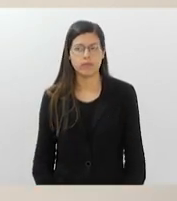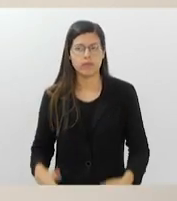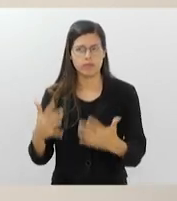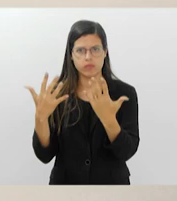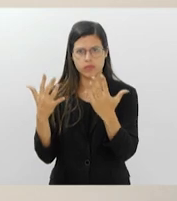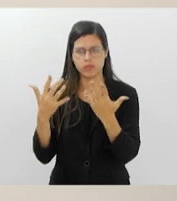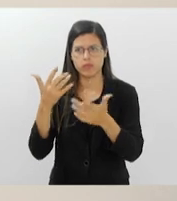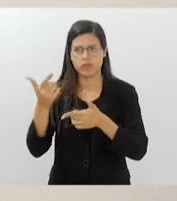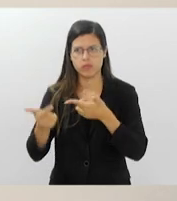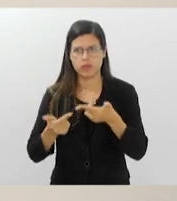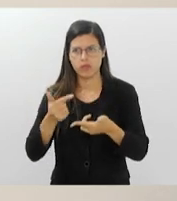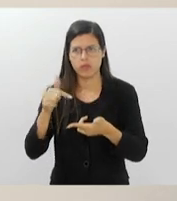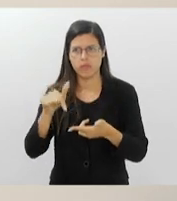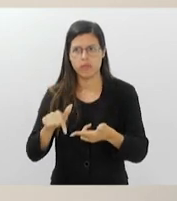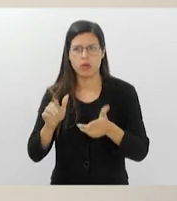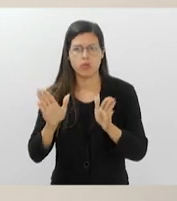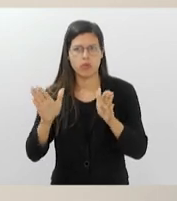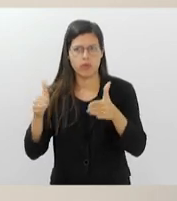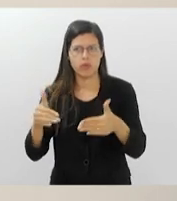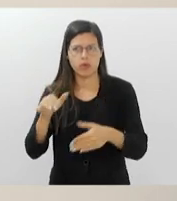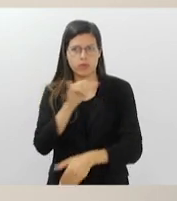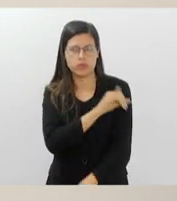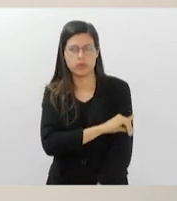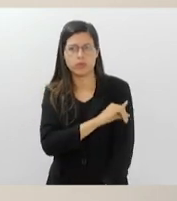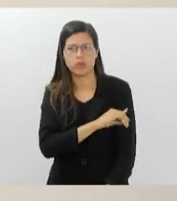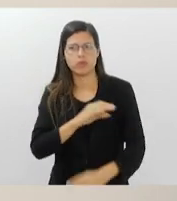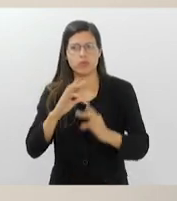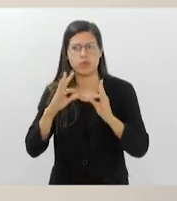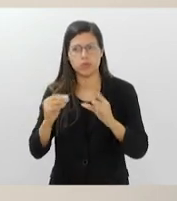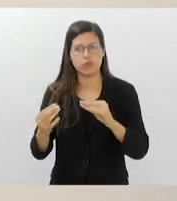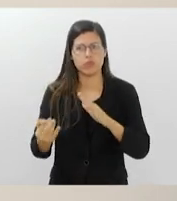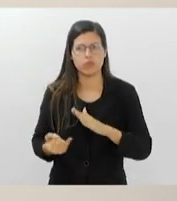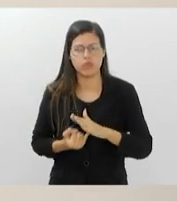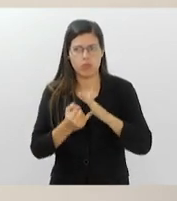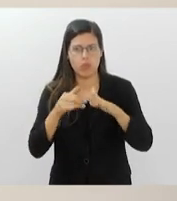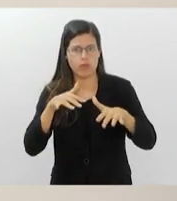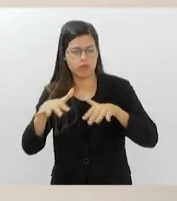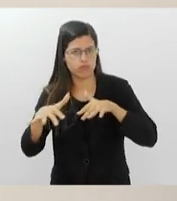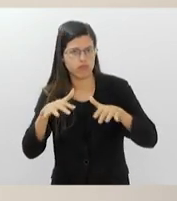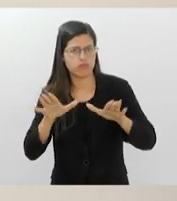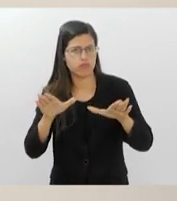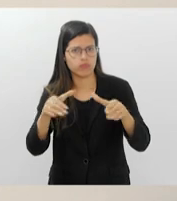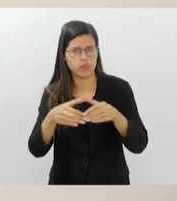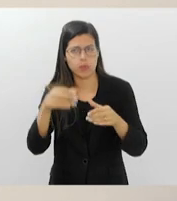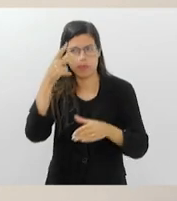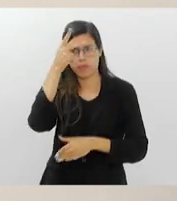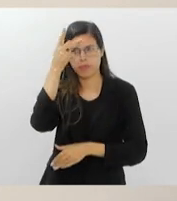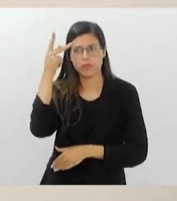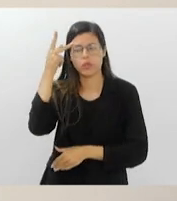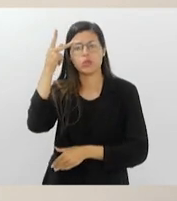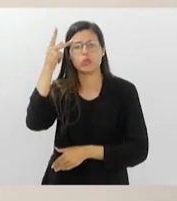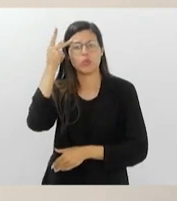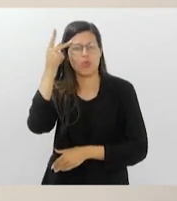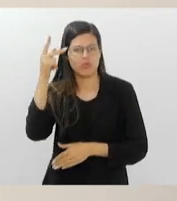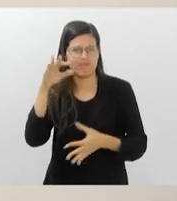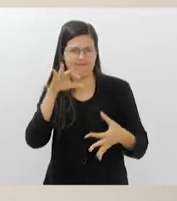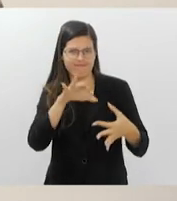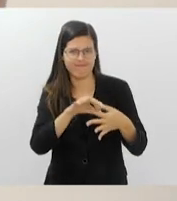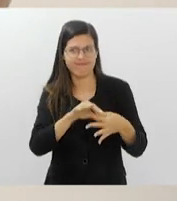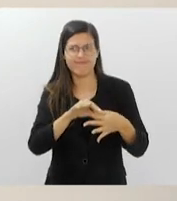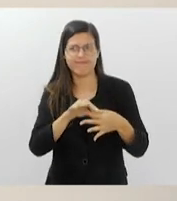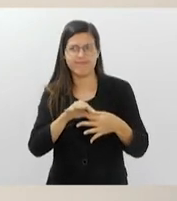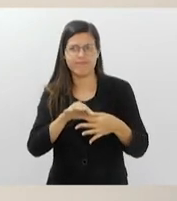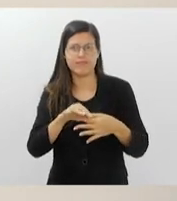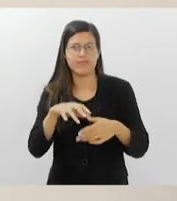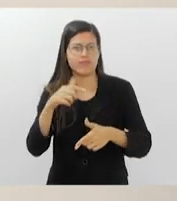Fórum de tb do Rio de Janeiro de todas as organizações movimentos grupos pessoas que fazem parte desse grande movimento são